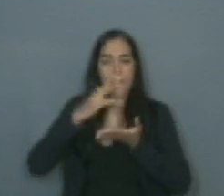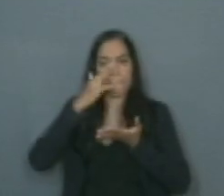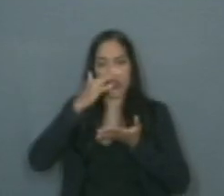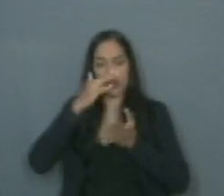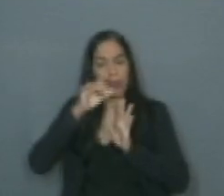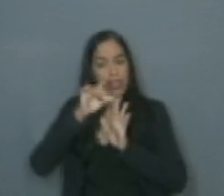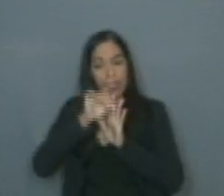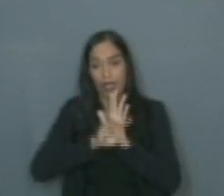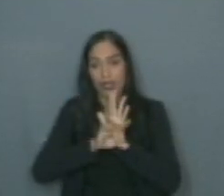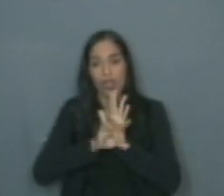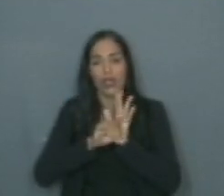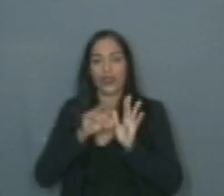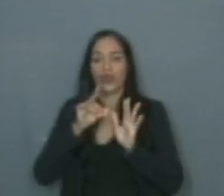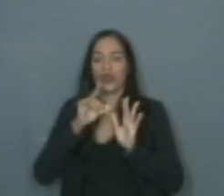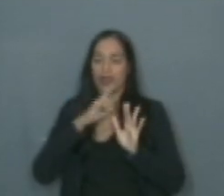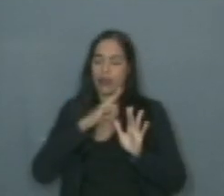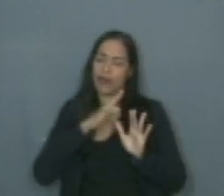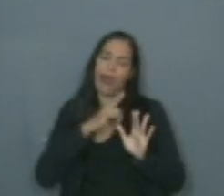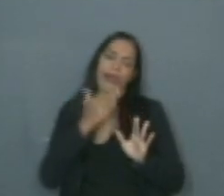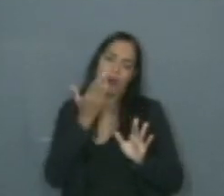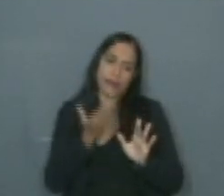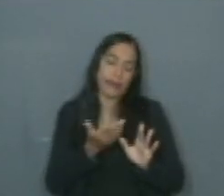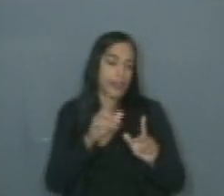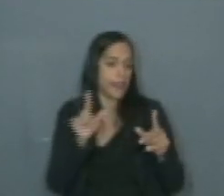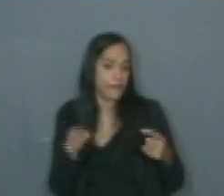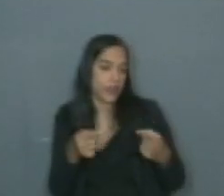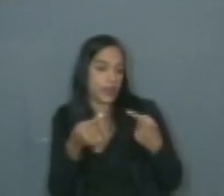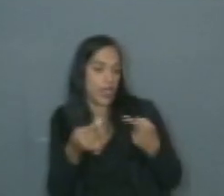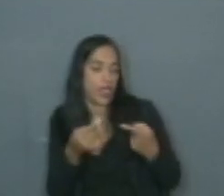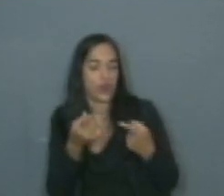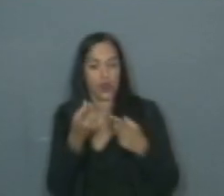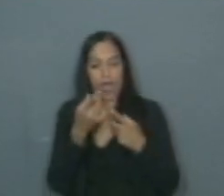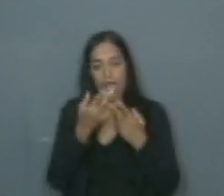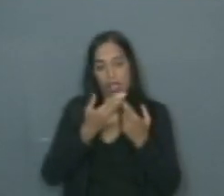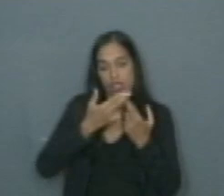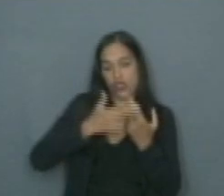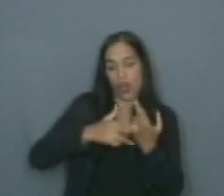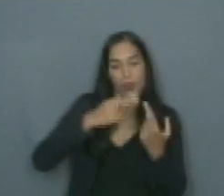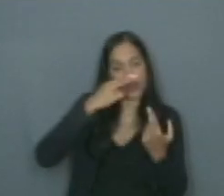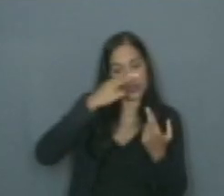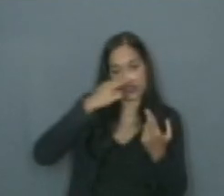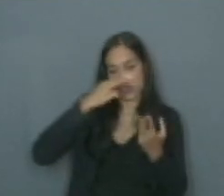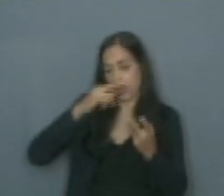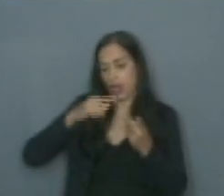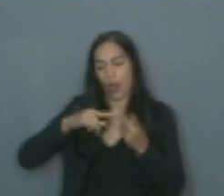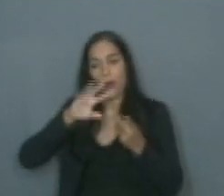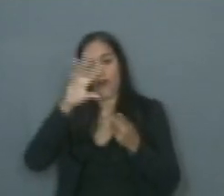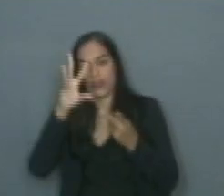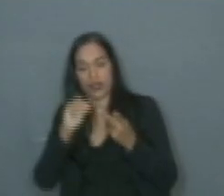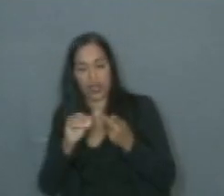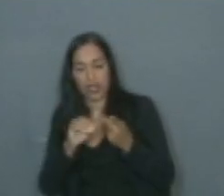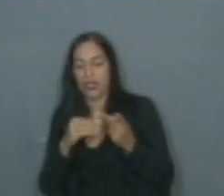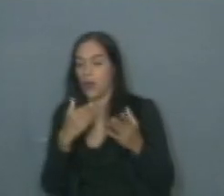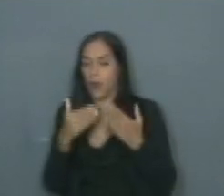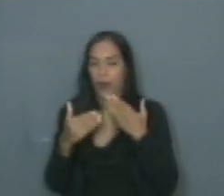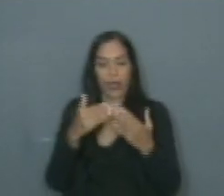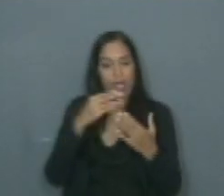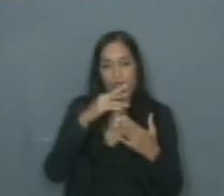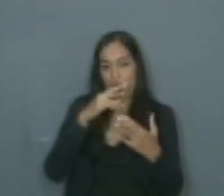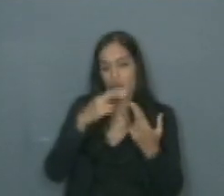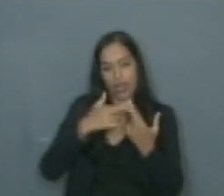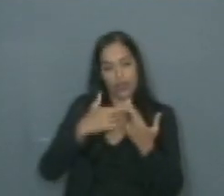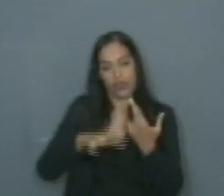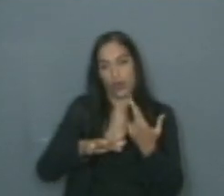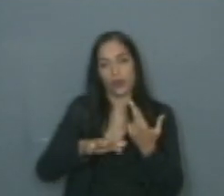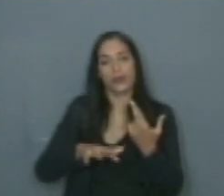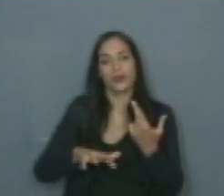de ter a sua religião, de defender a sua religião, seja ela cristã, de matriz africana, o que for.